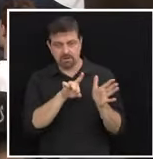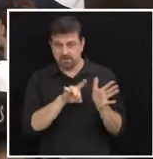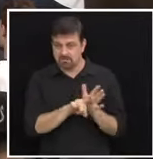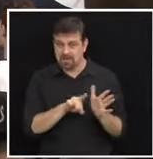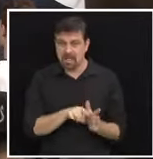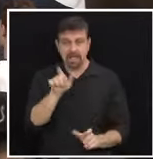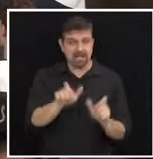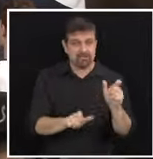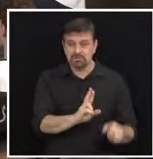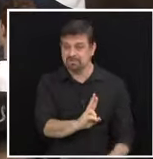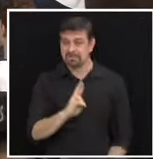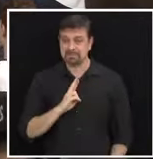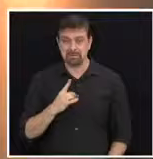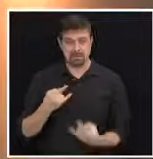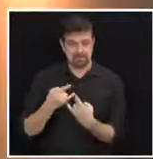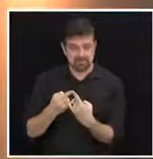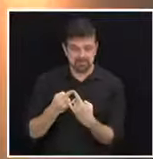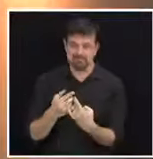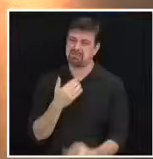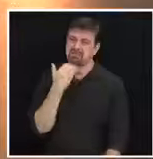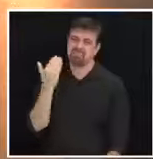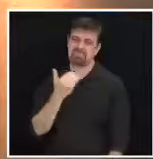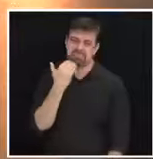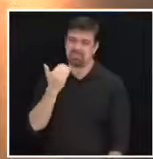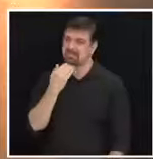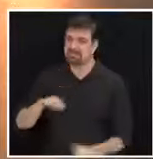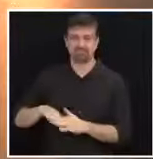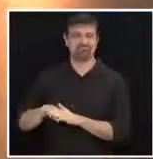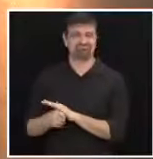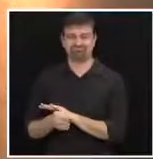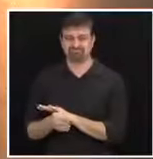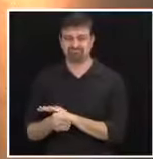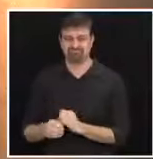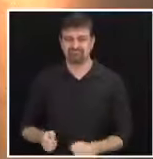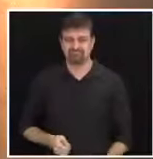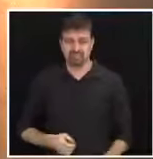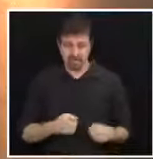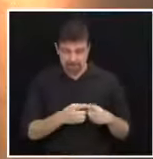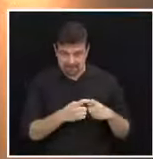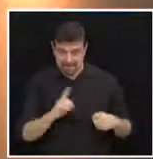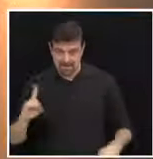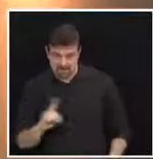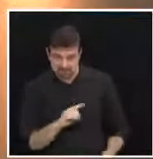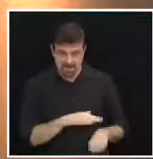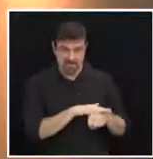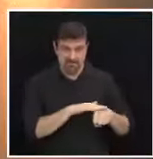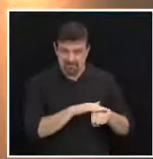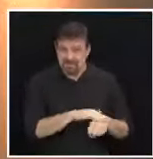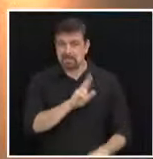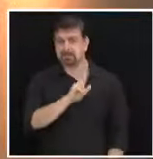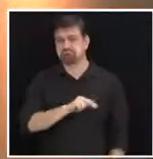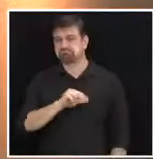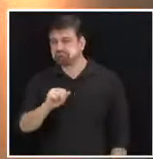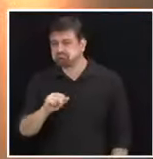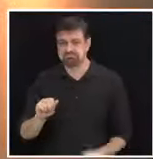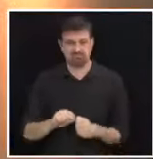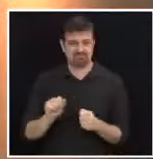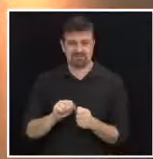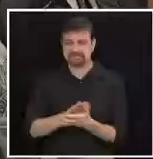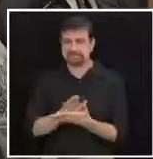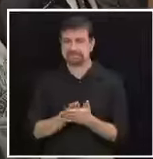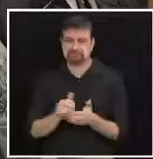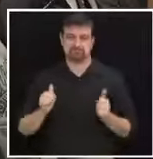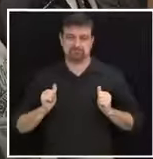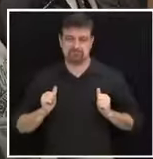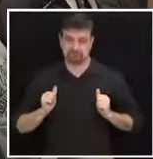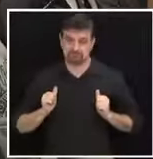que não usa o preservativo, não costumam procurar ajuda médica, não costumam fazer exames com regularidade.